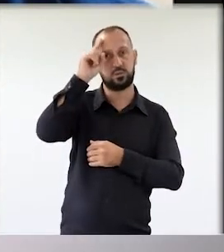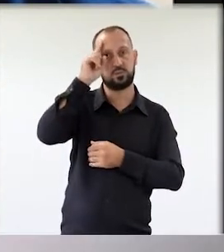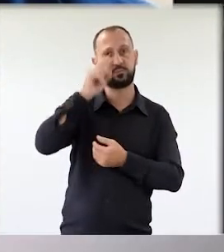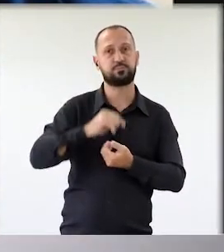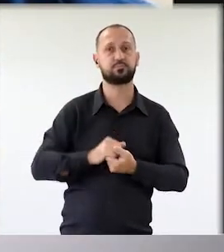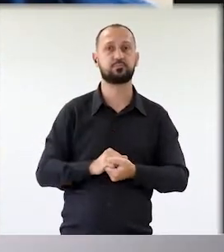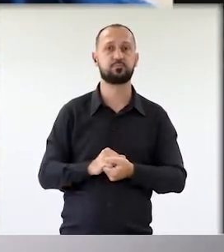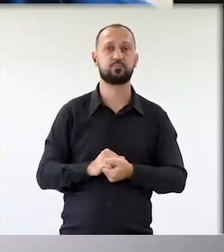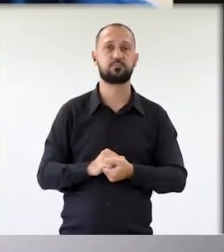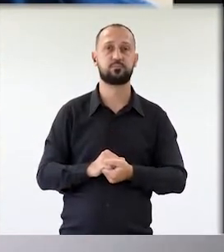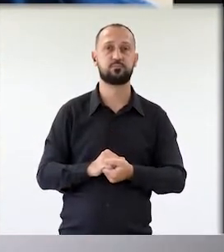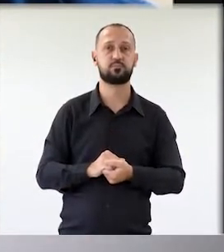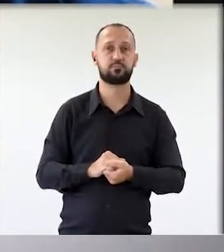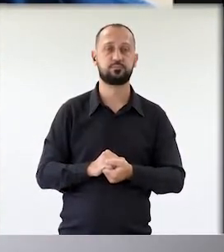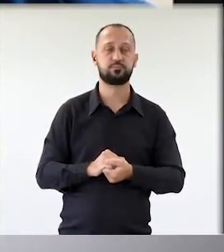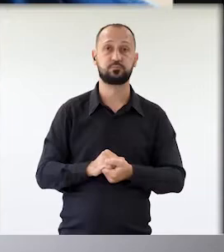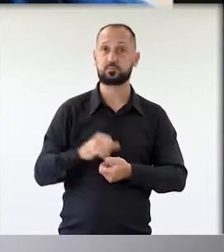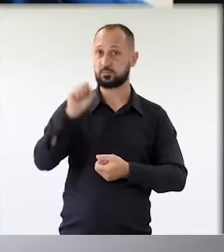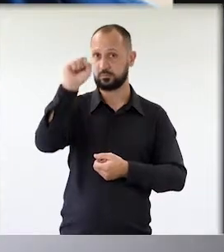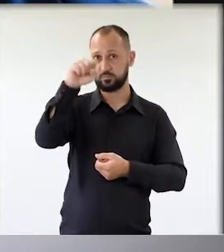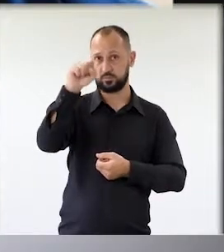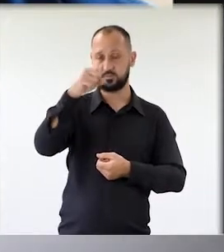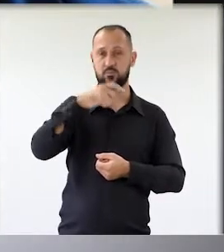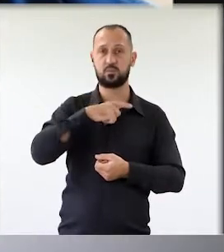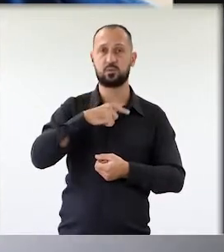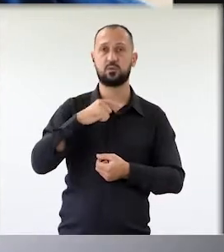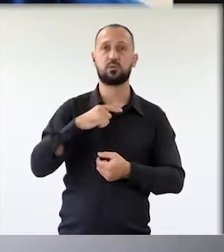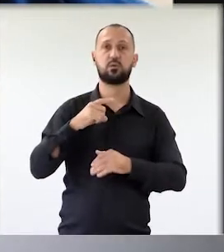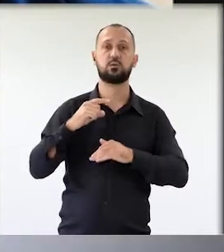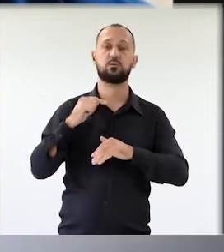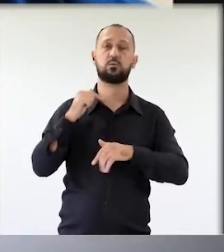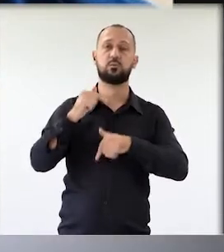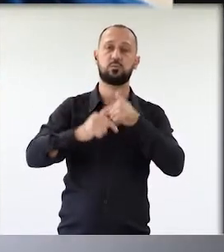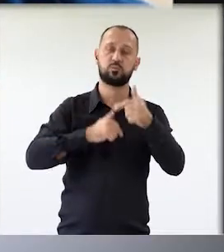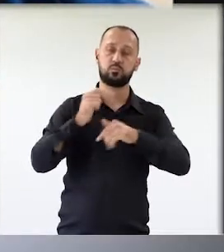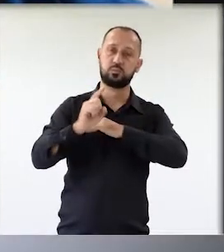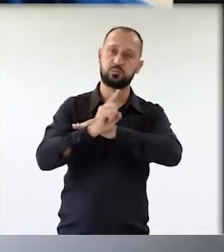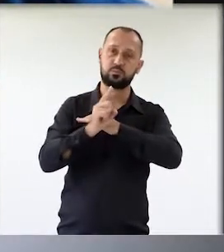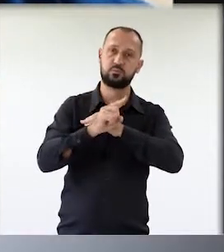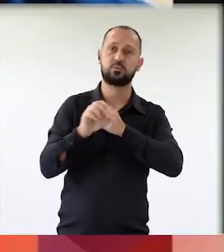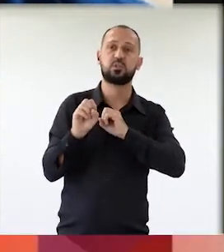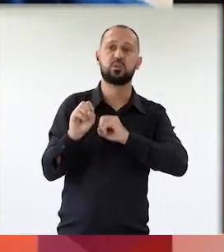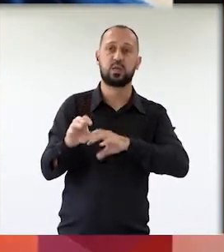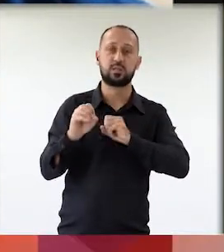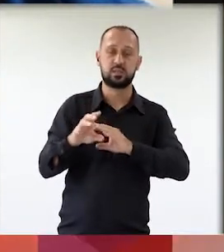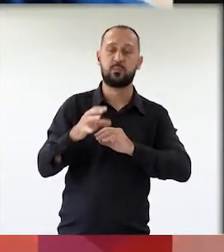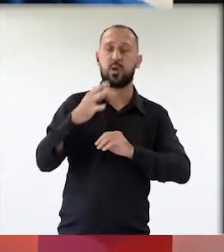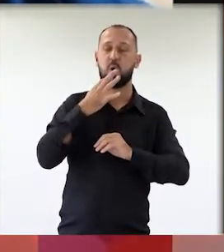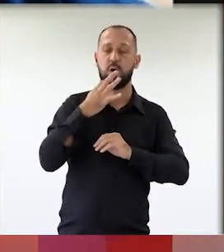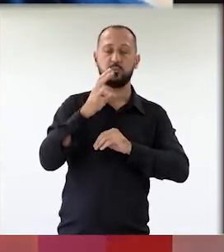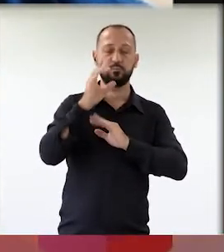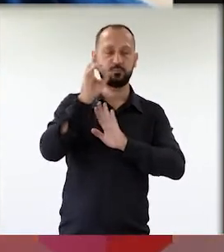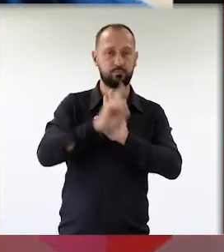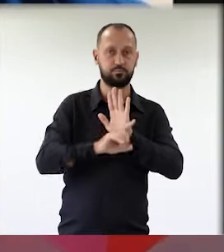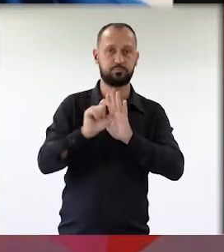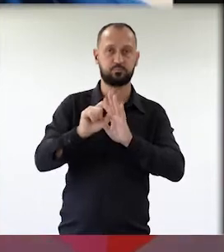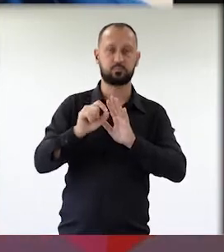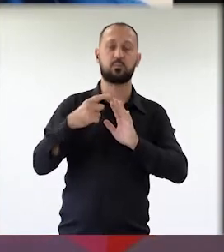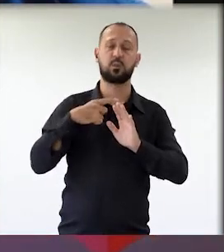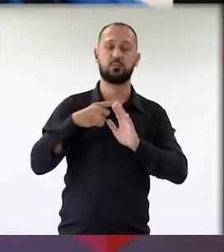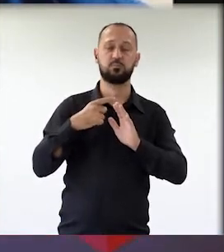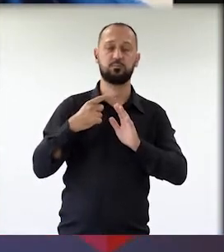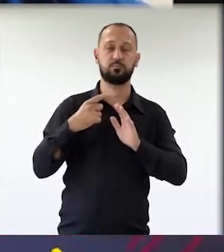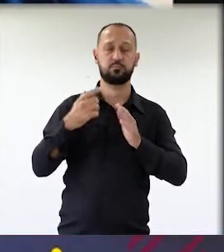crianças no dia a dia? Sim, nós temos um trabalho de educação em direitos, nós temos o trabalho